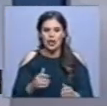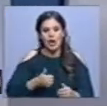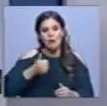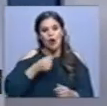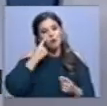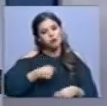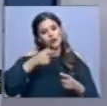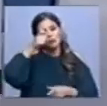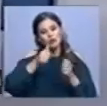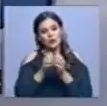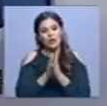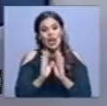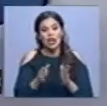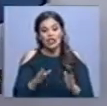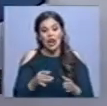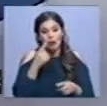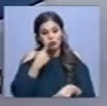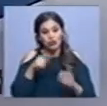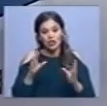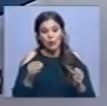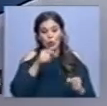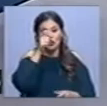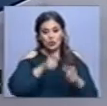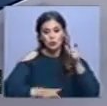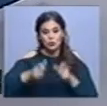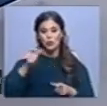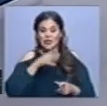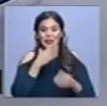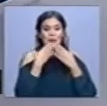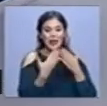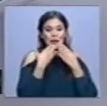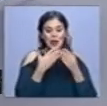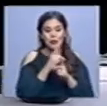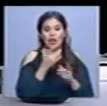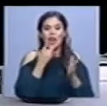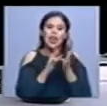mostrar aos espectadores. Já tivemos muitos telespectadores também a agradecer essa recomendação, porque é um livro